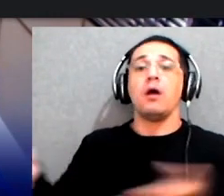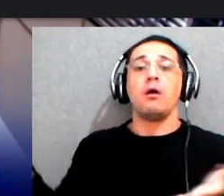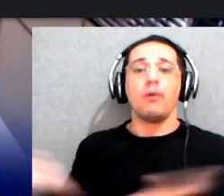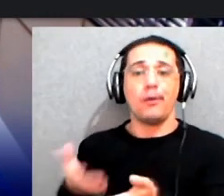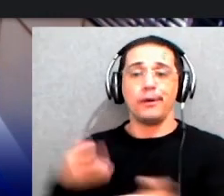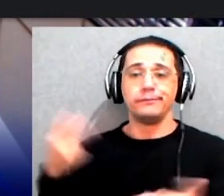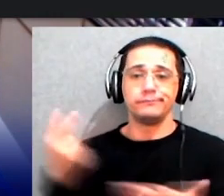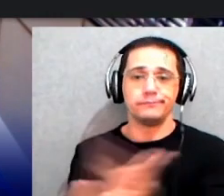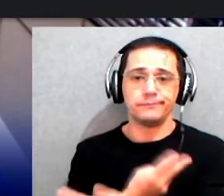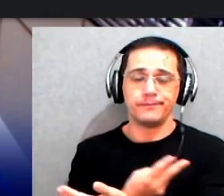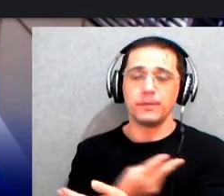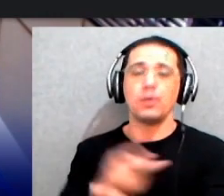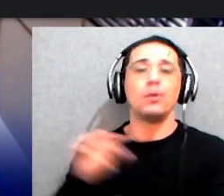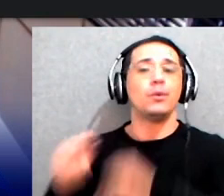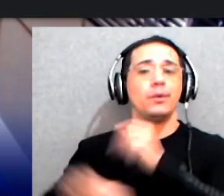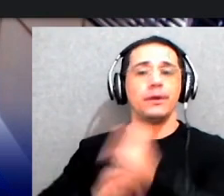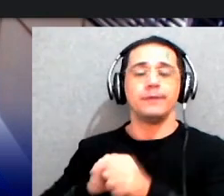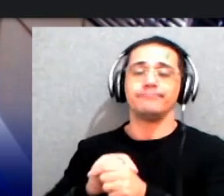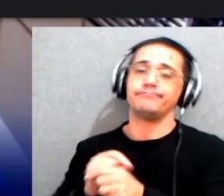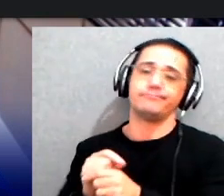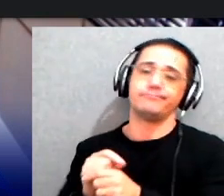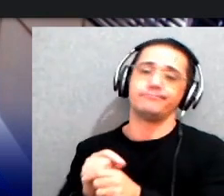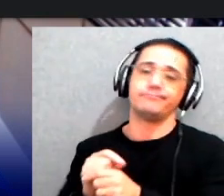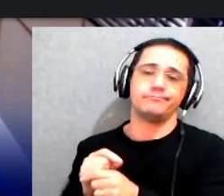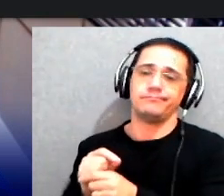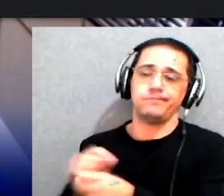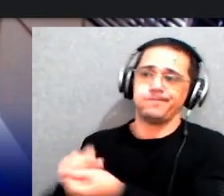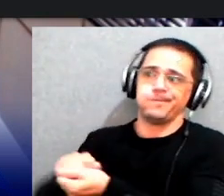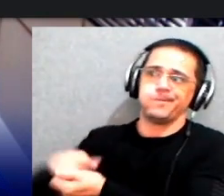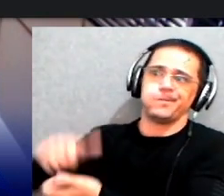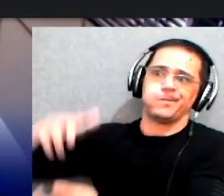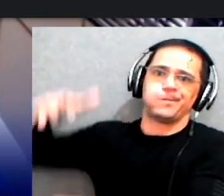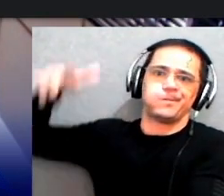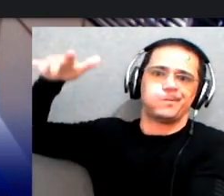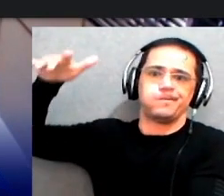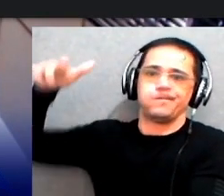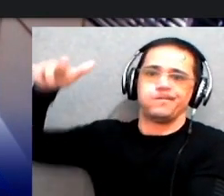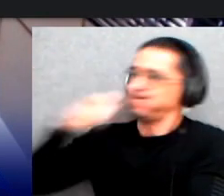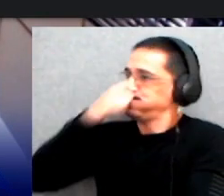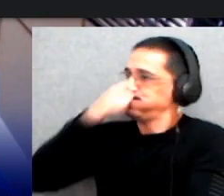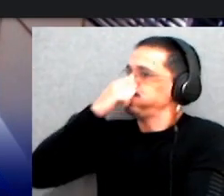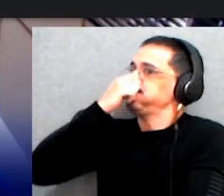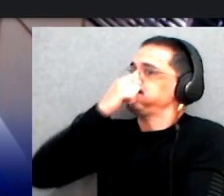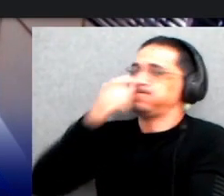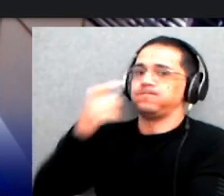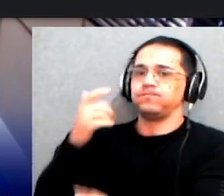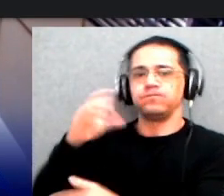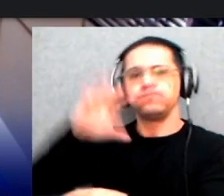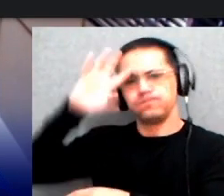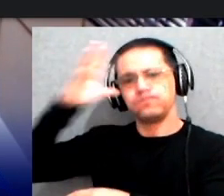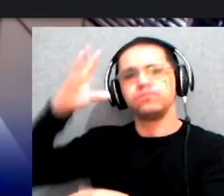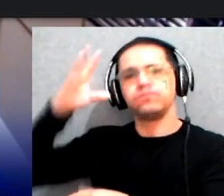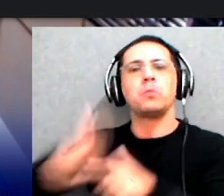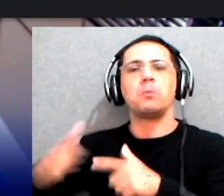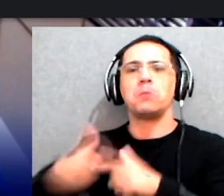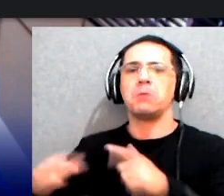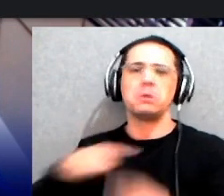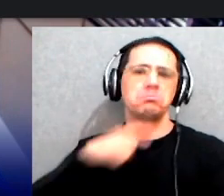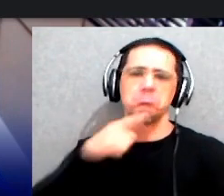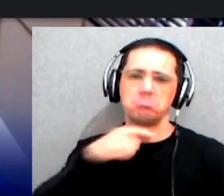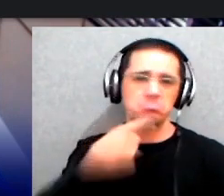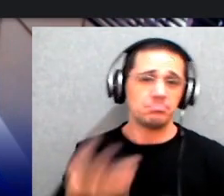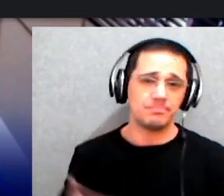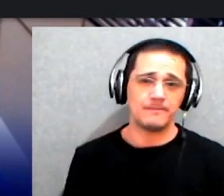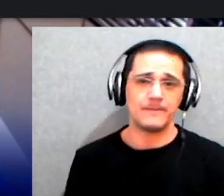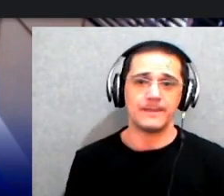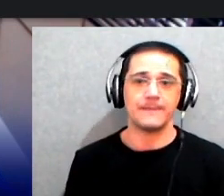E aí a solução que nos apresentam qual é? Não é resolver o erro, não é resolver o problema, não é fazer uma anamnese séria, é